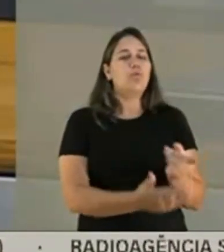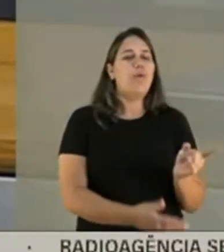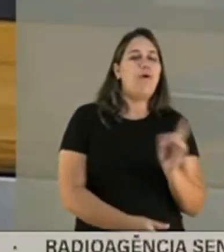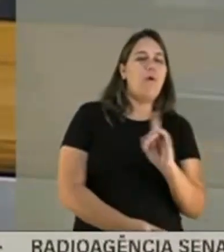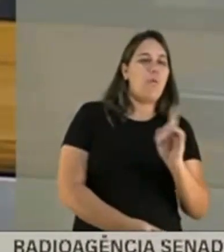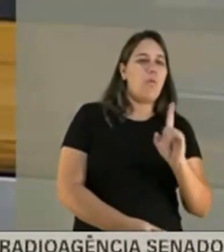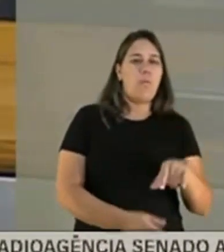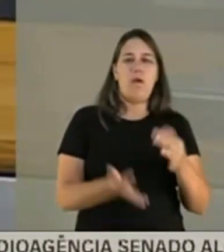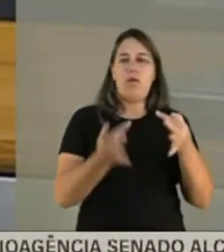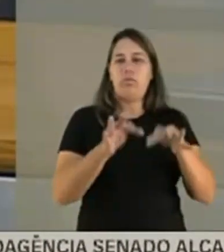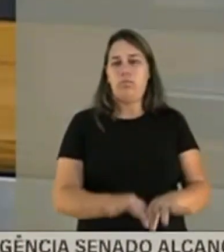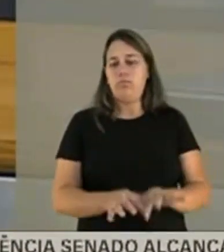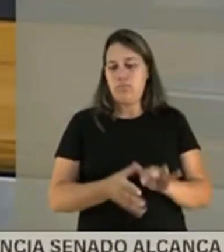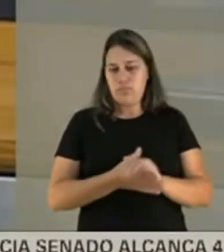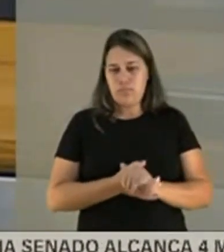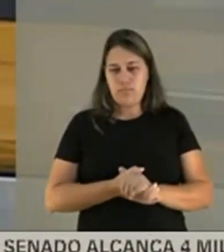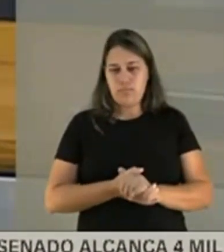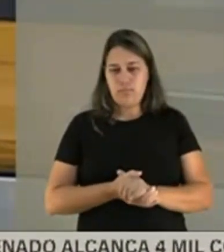inconclusivo.